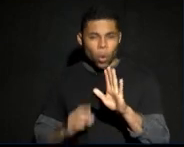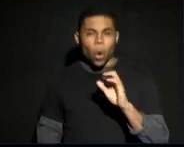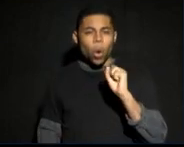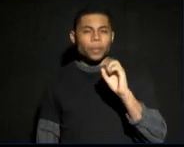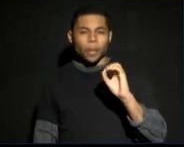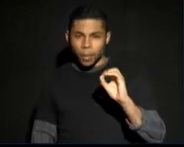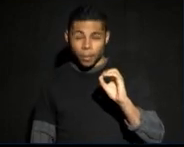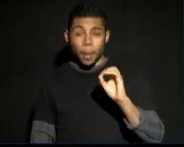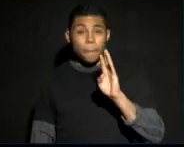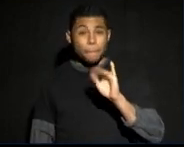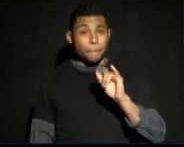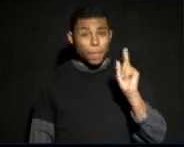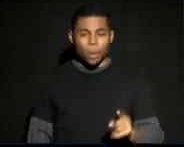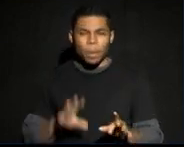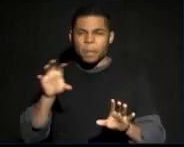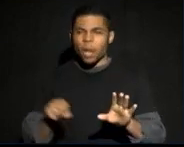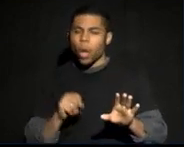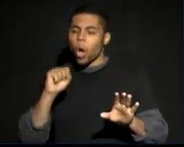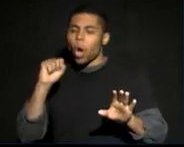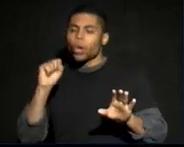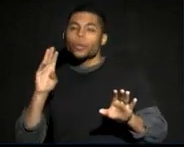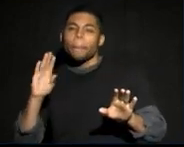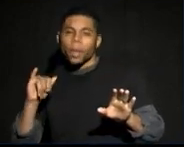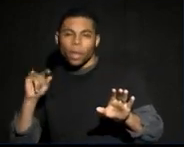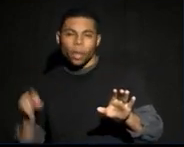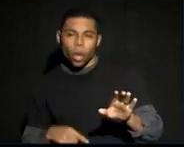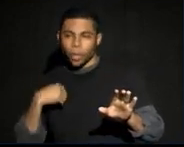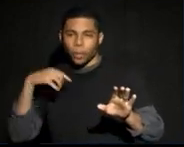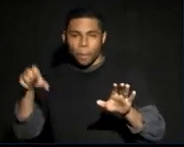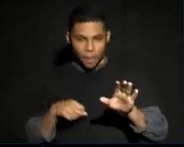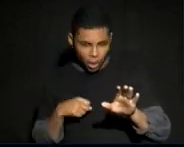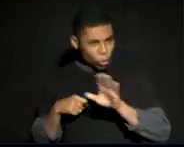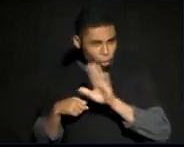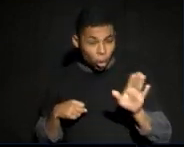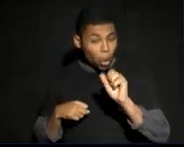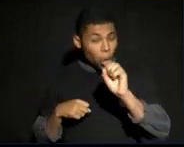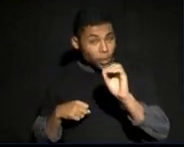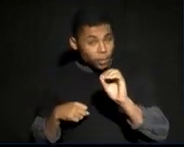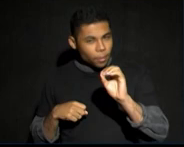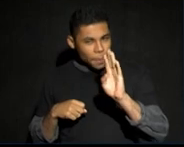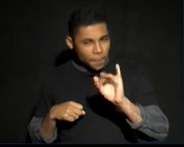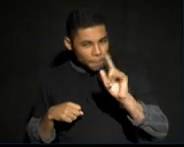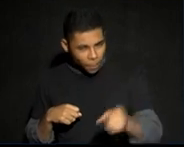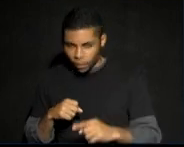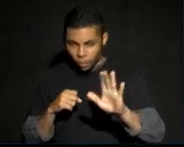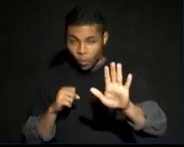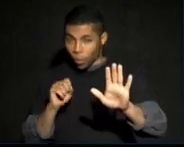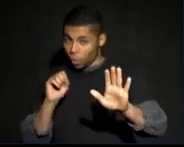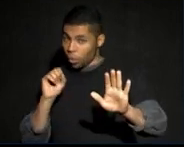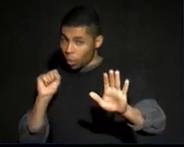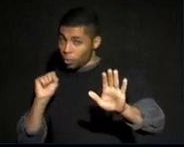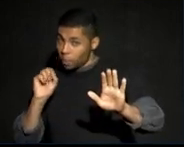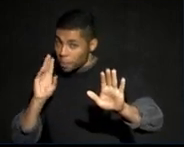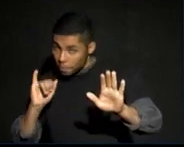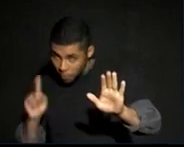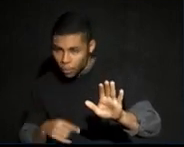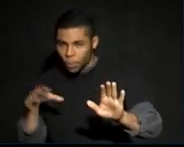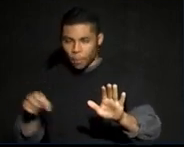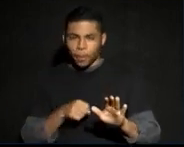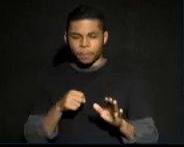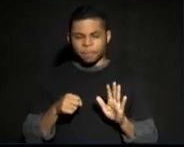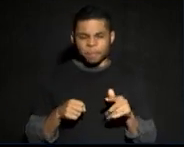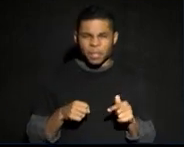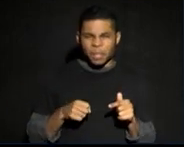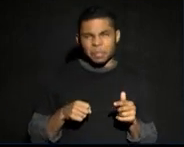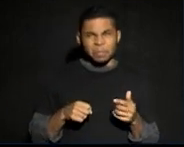80 milhões de pegar oito bilhões de reais eu pego oito bilhões de reais que são é cerca de Seis por cento do patrimônio do BNDS